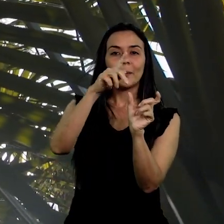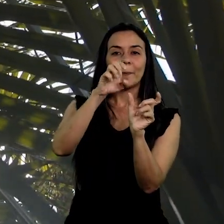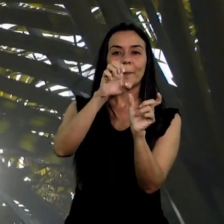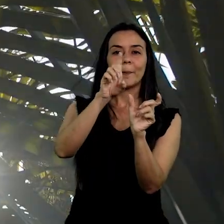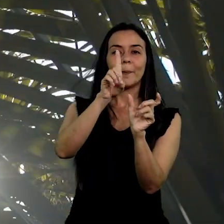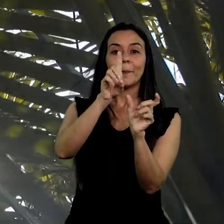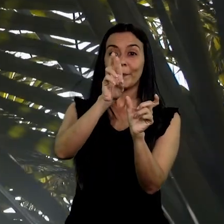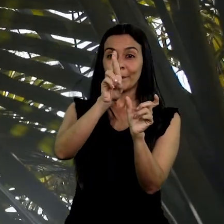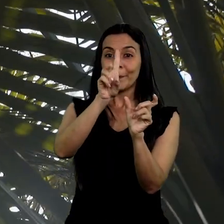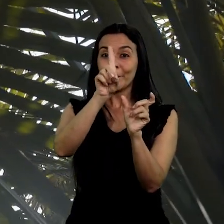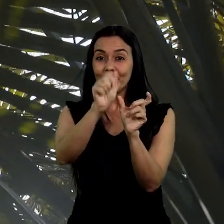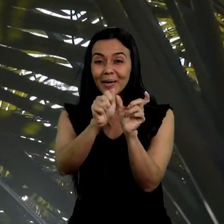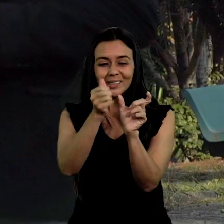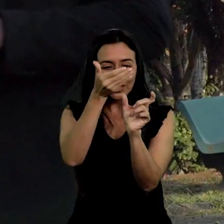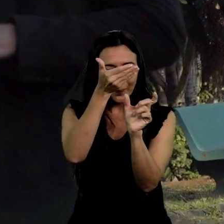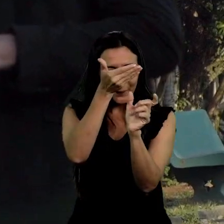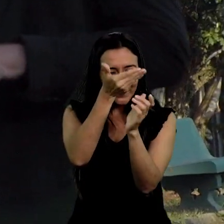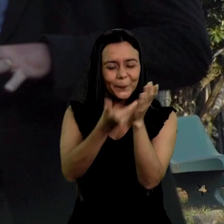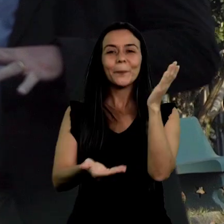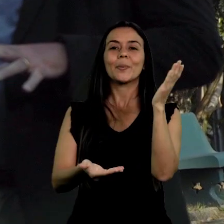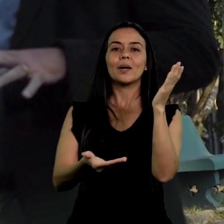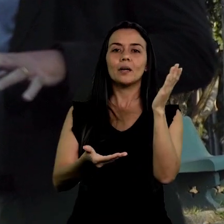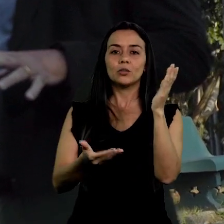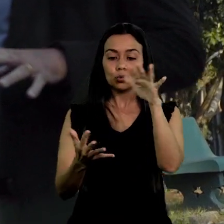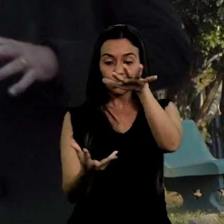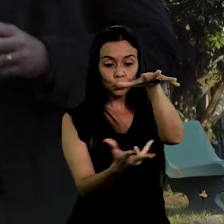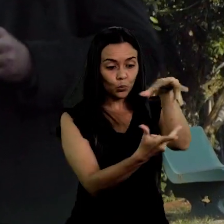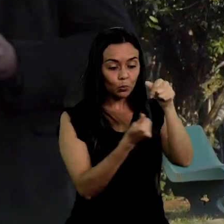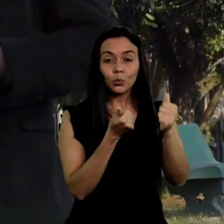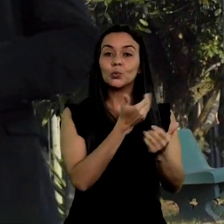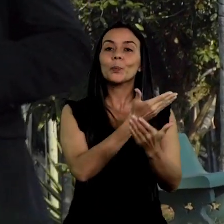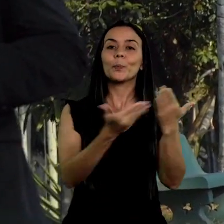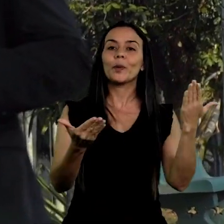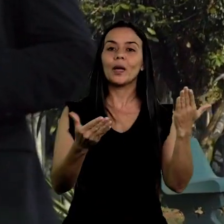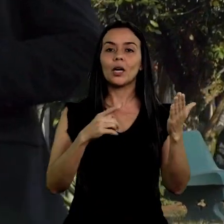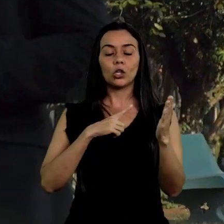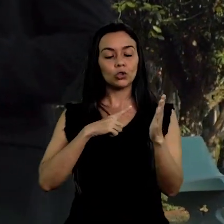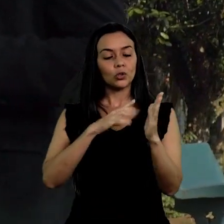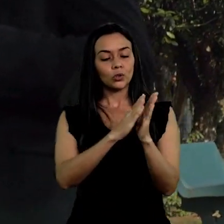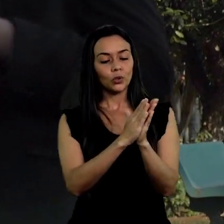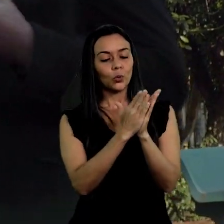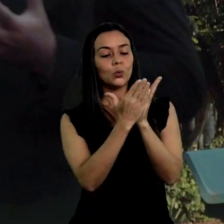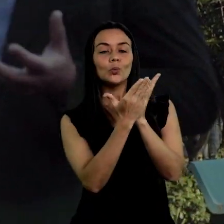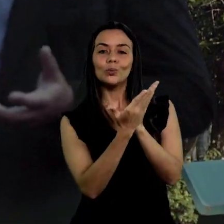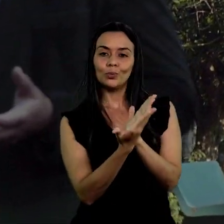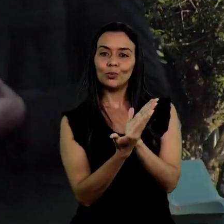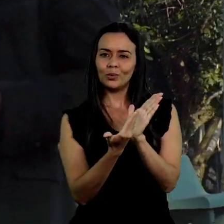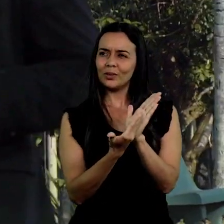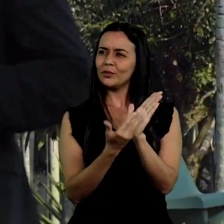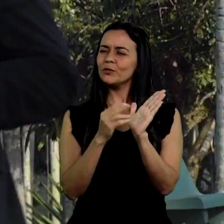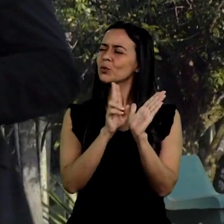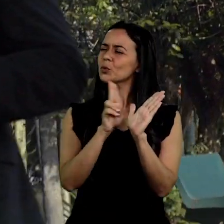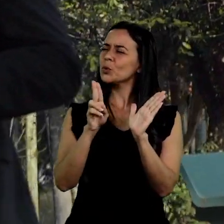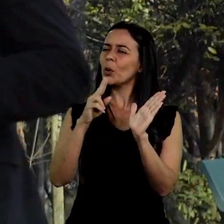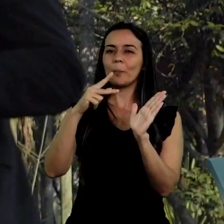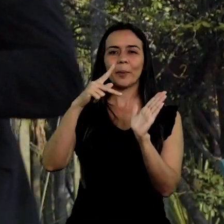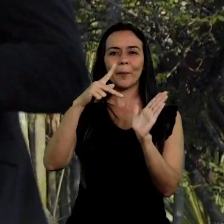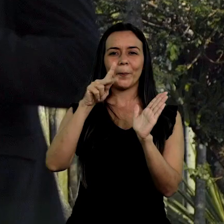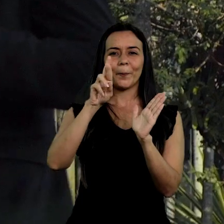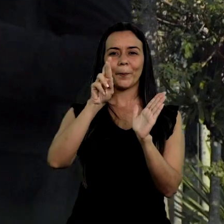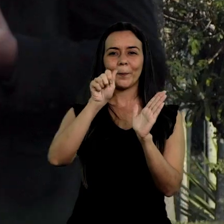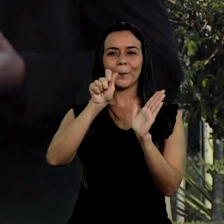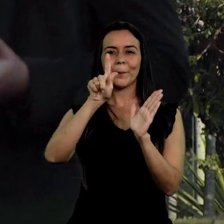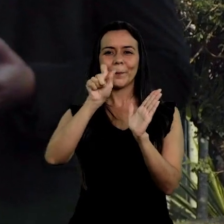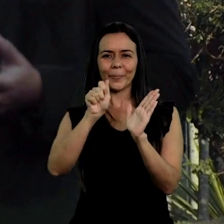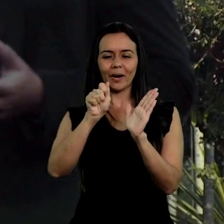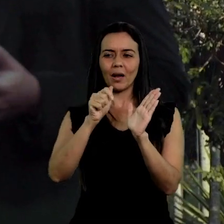né? Que aí tem um livro do Albert Camus, né, que chama A Praga, né, que acho que ele é muito